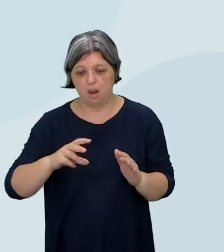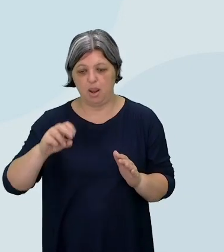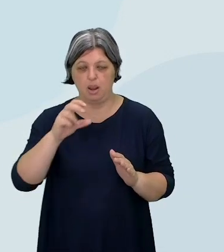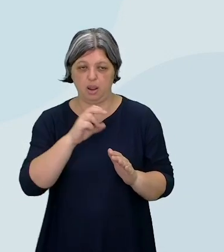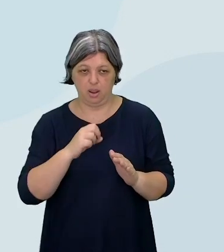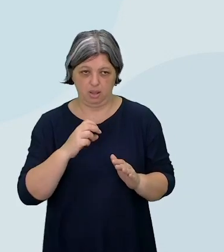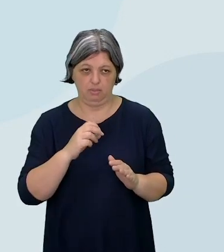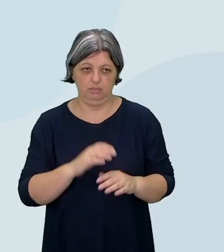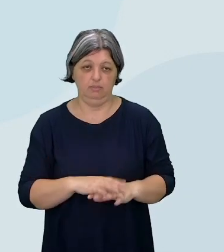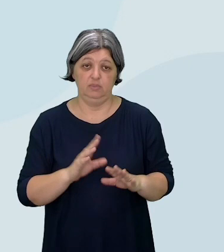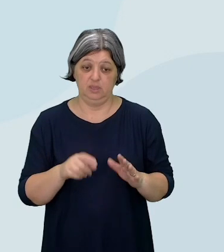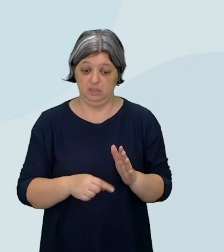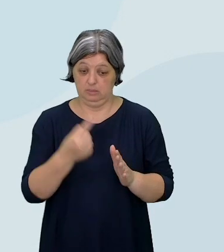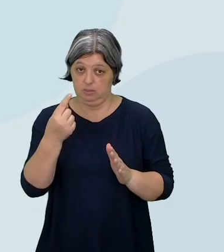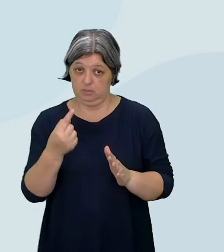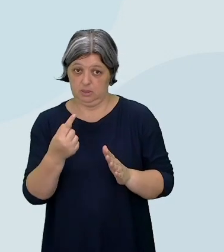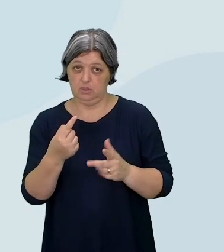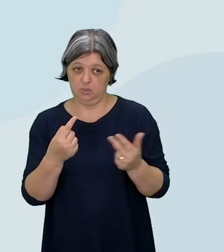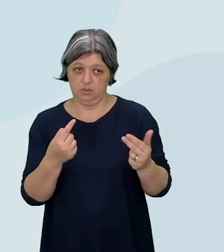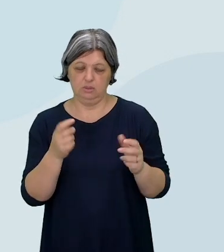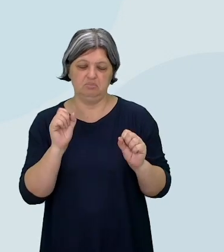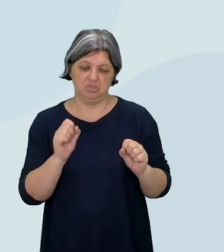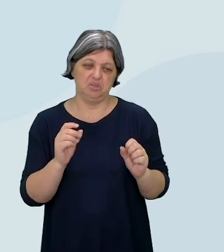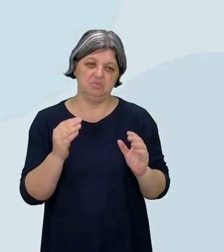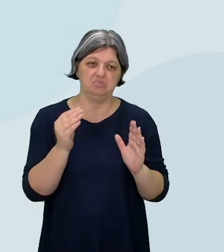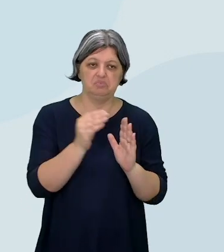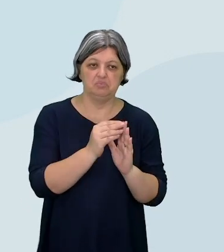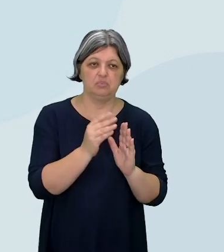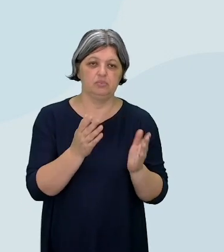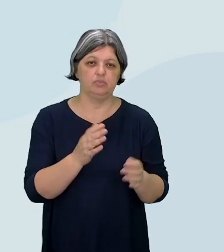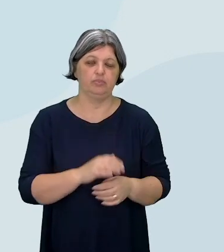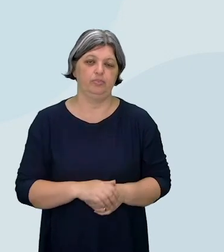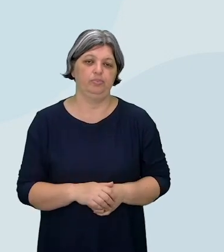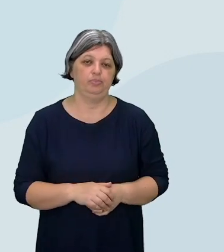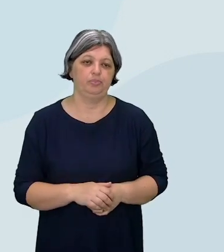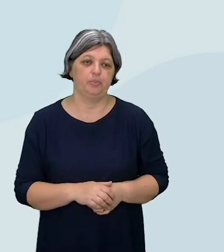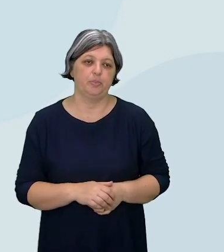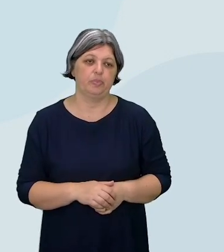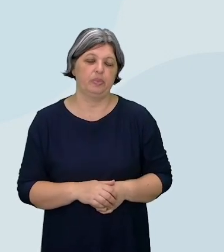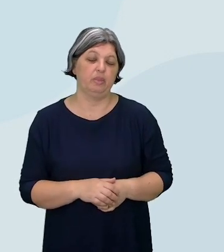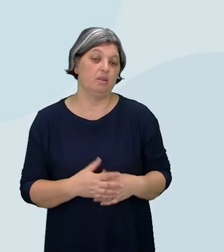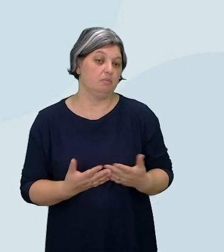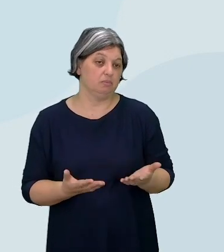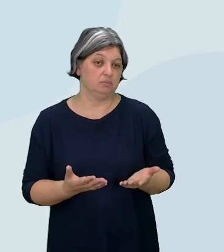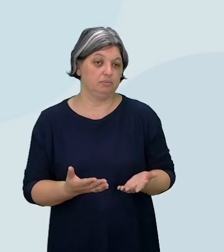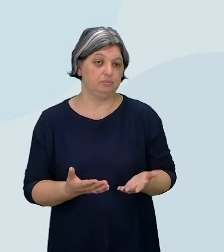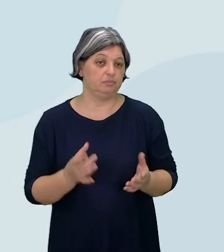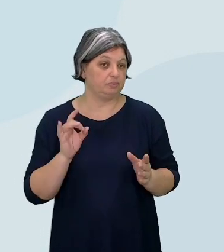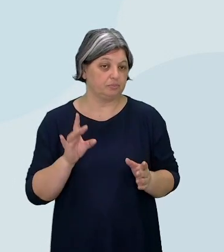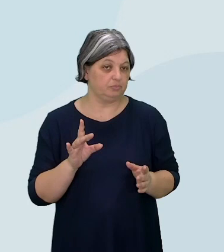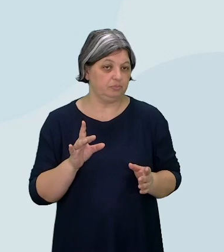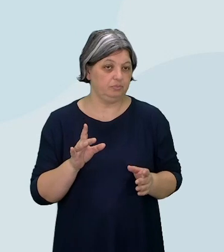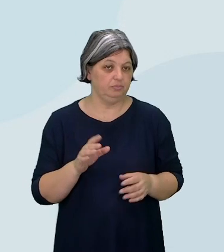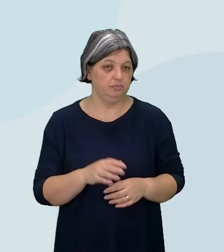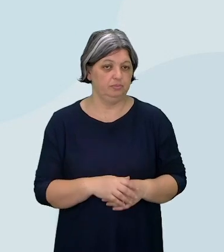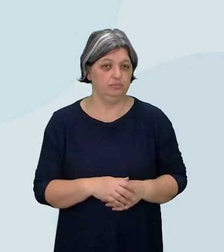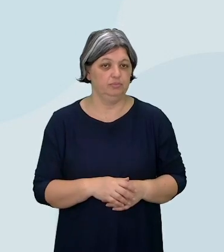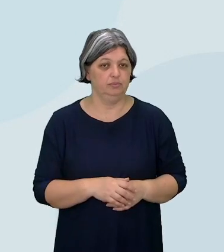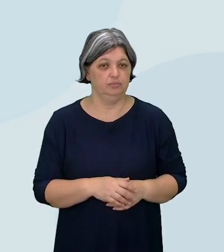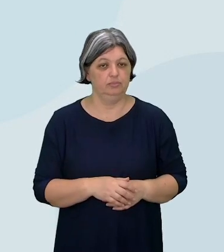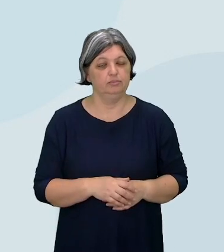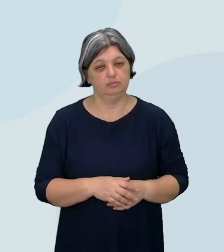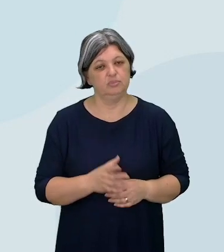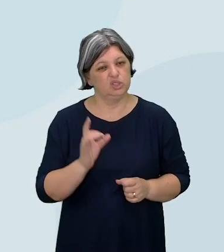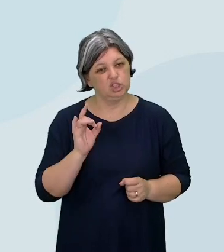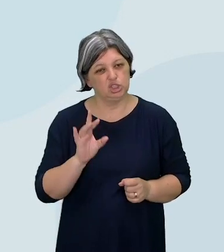eu falar da primeira suspeita, eu posso colocar aqui. Suspeita-se, aí eu só adiciono